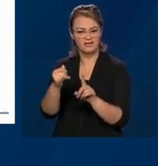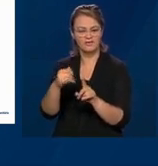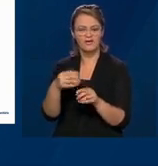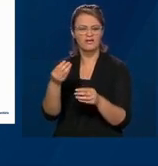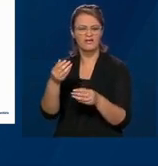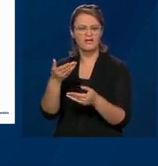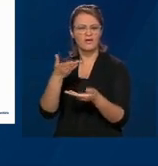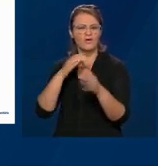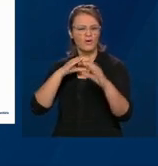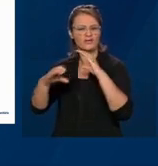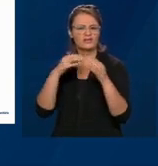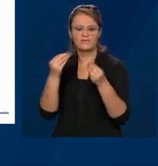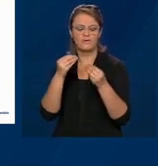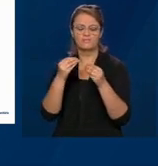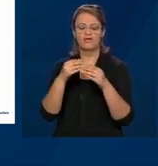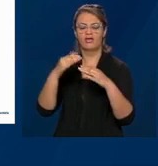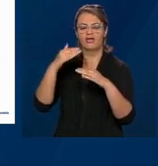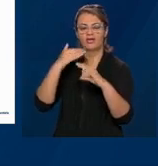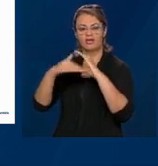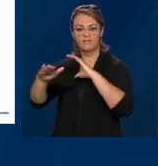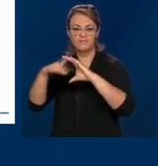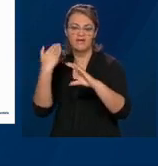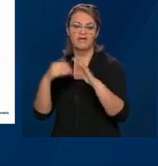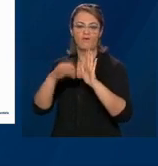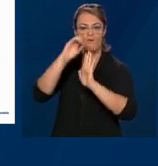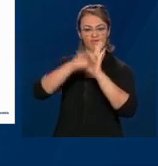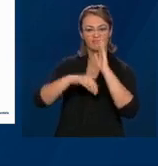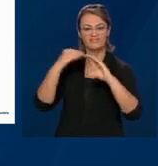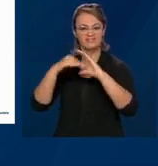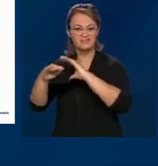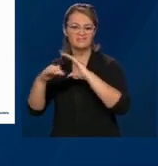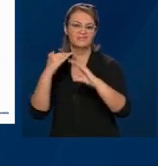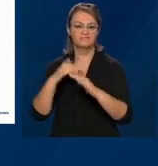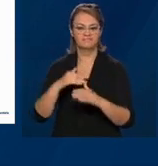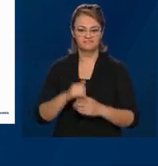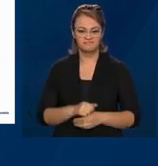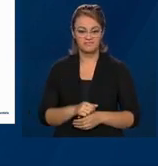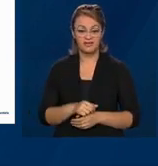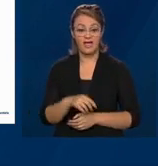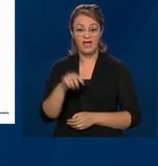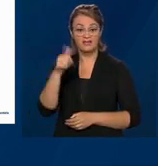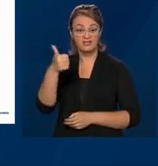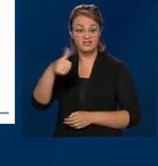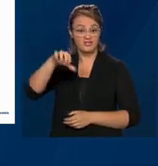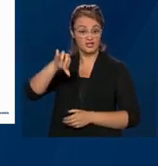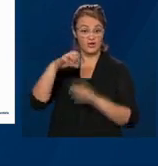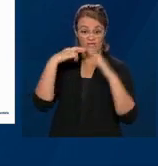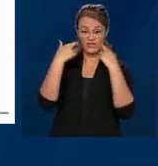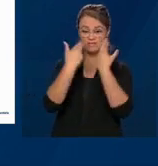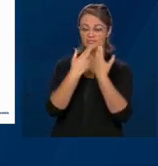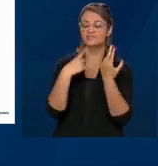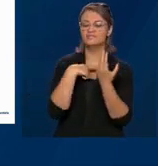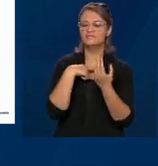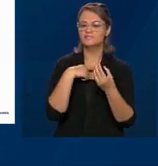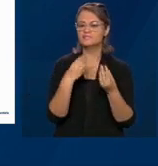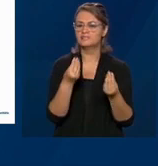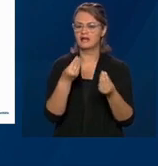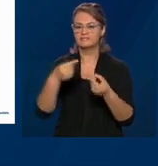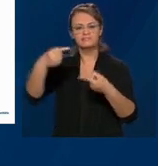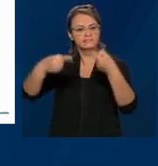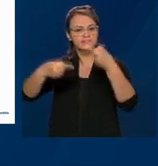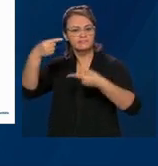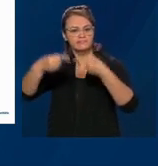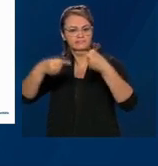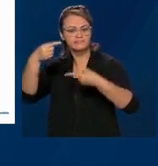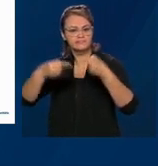e-mails, ofícios, trocas de mensagens. 19 reuniões para discutir tanto